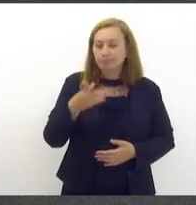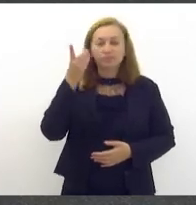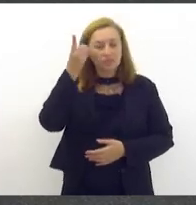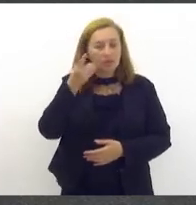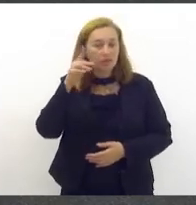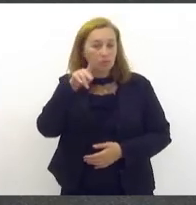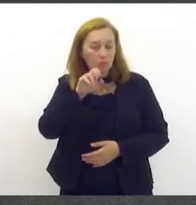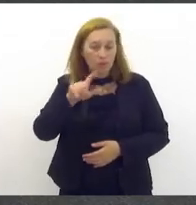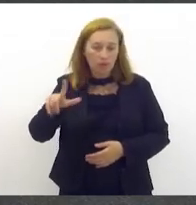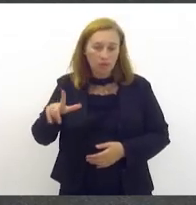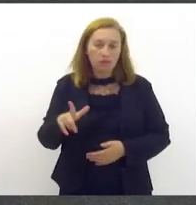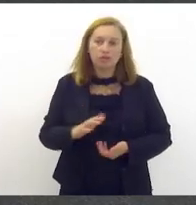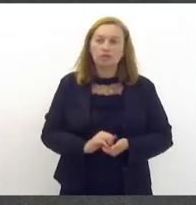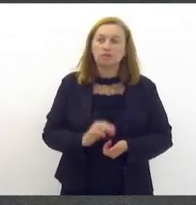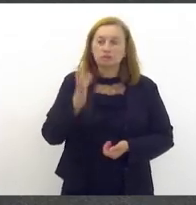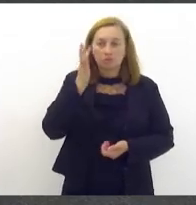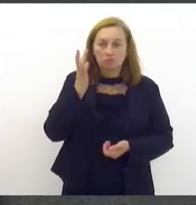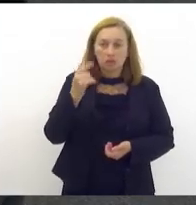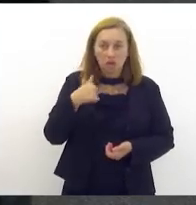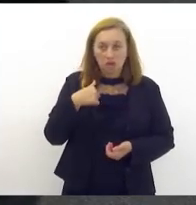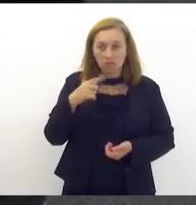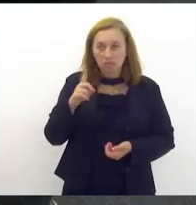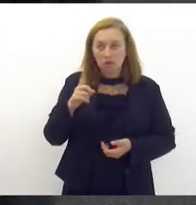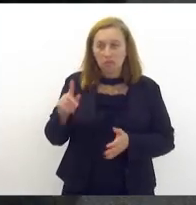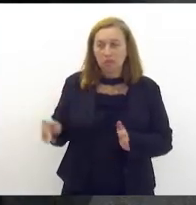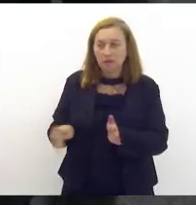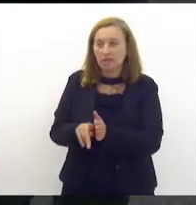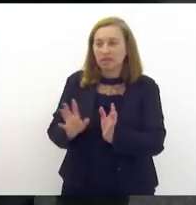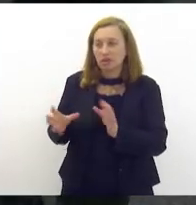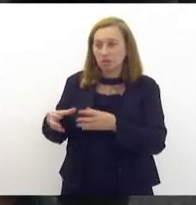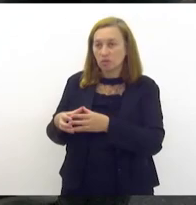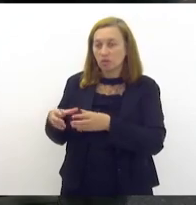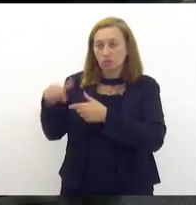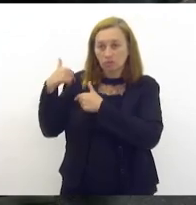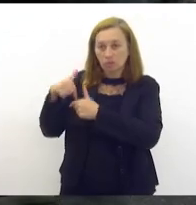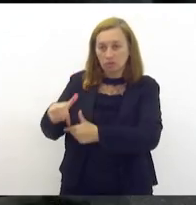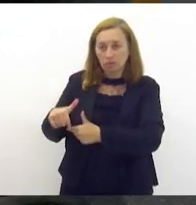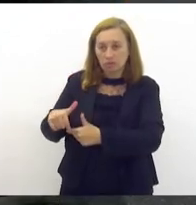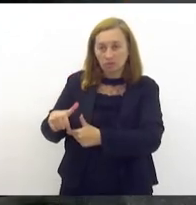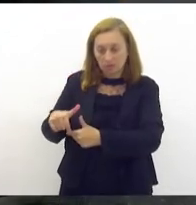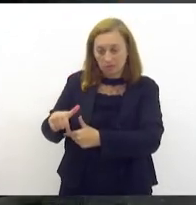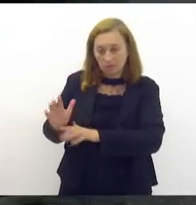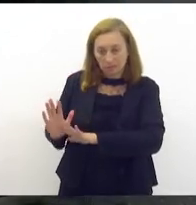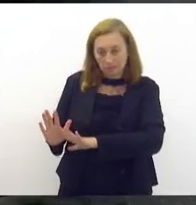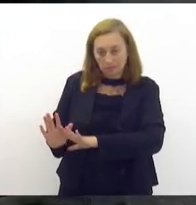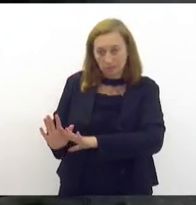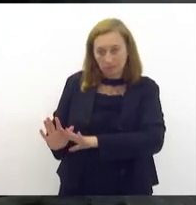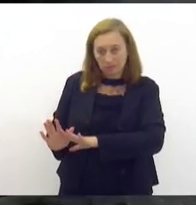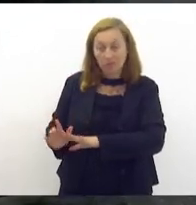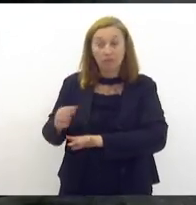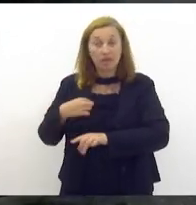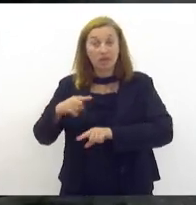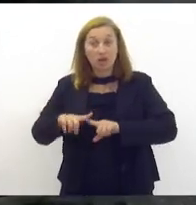Polbello, eu não sou da bancada conservadora, embora seja um conservacionista do meio